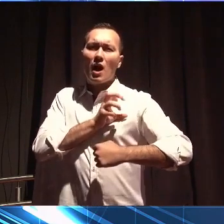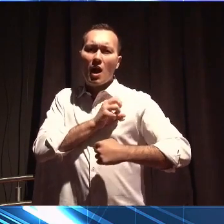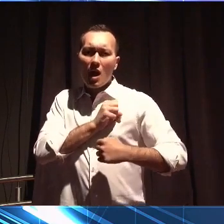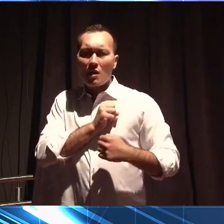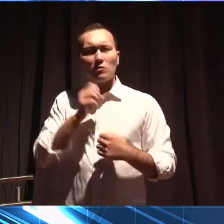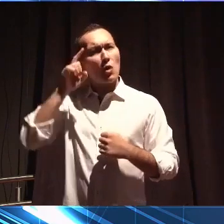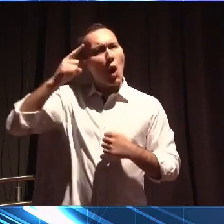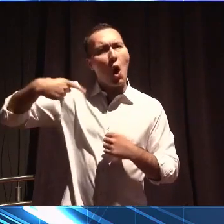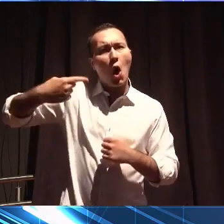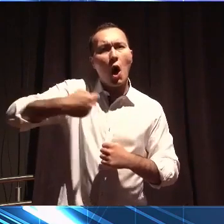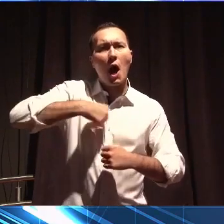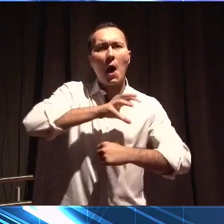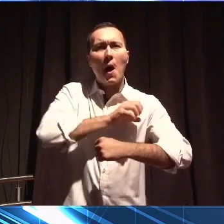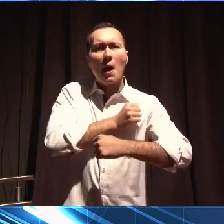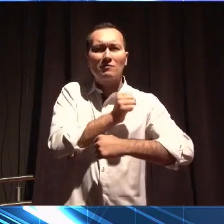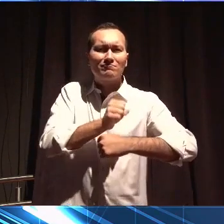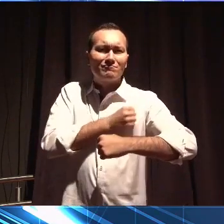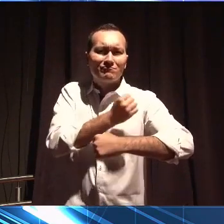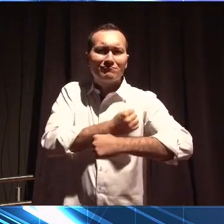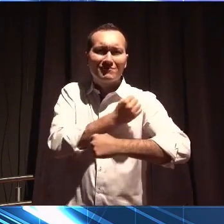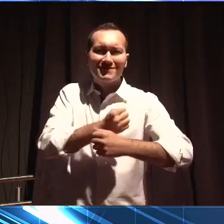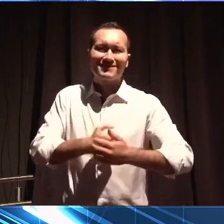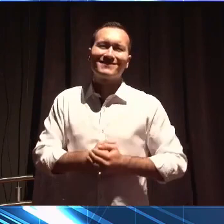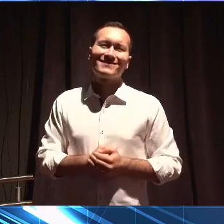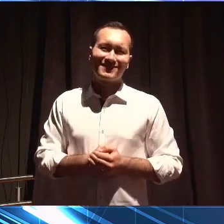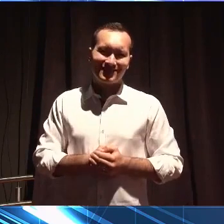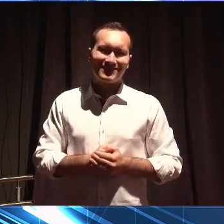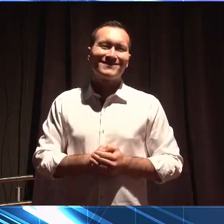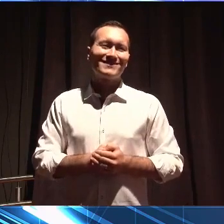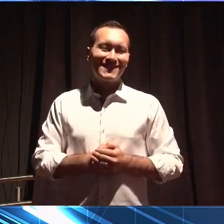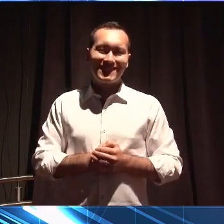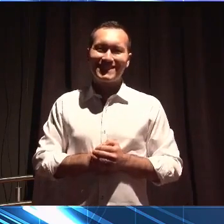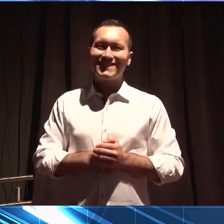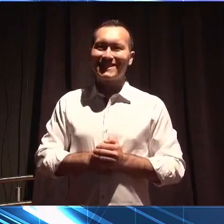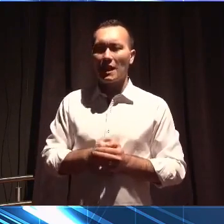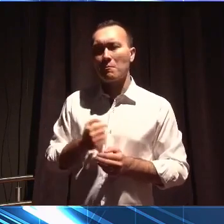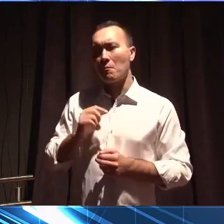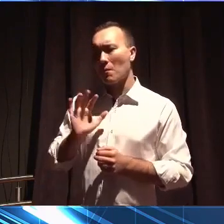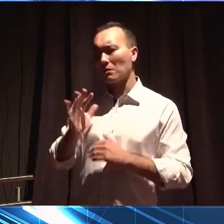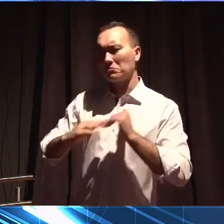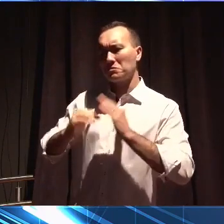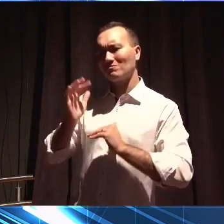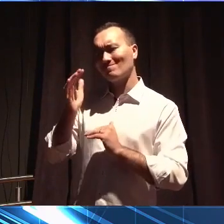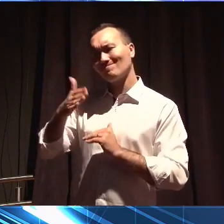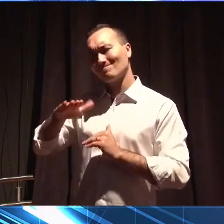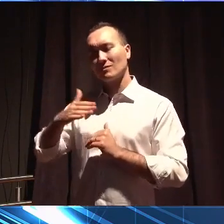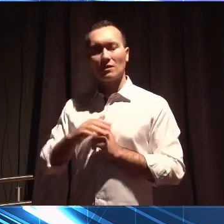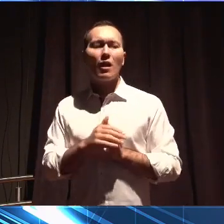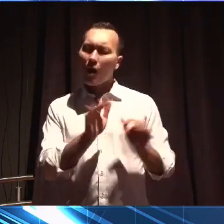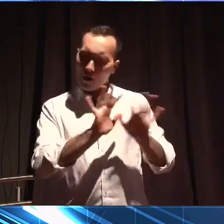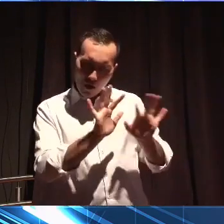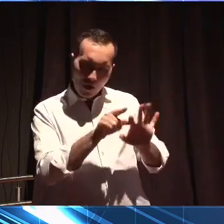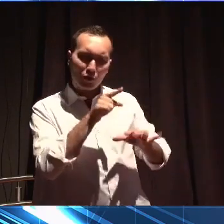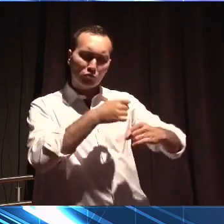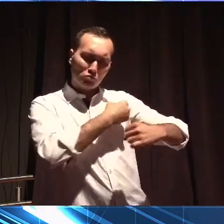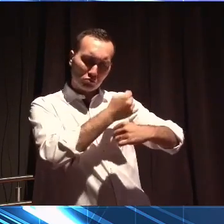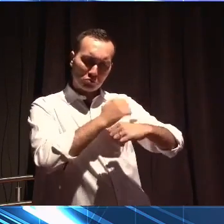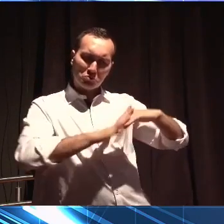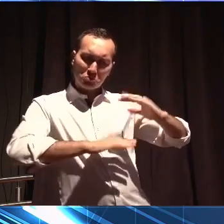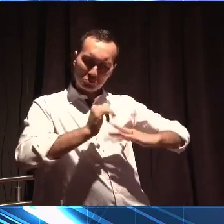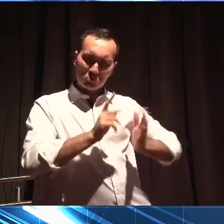todo dia. Né? Mentira, que ele cozinha bem. Ele estava fazendo a boa ali no Airbnb, né? Então a gente tem que dar uma moral para